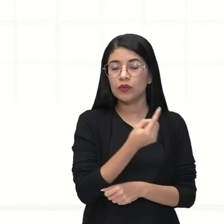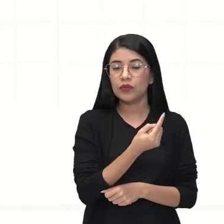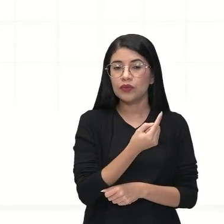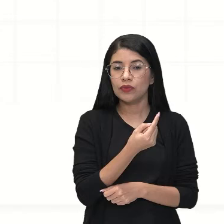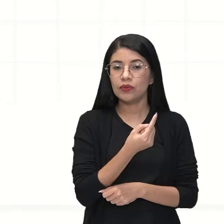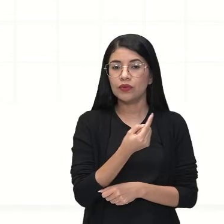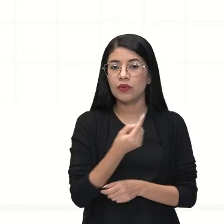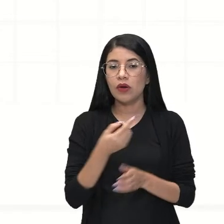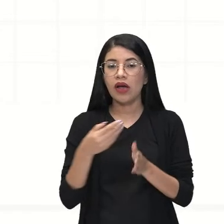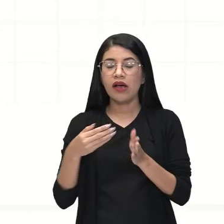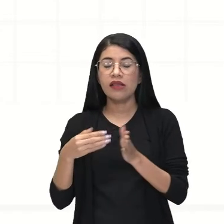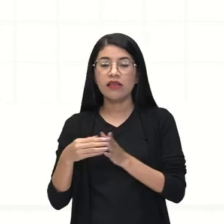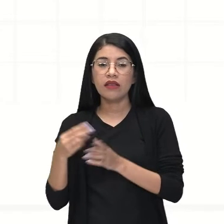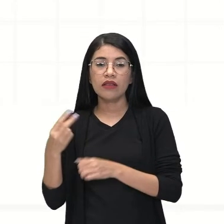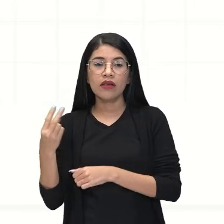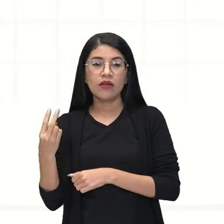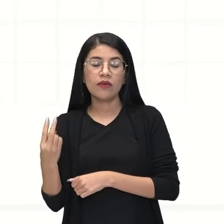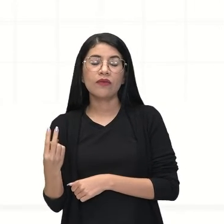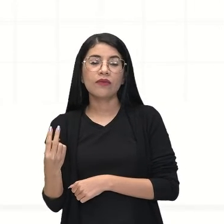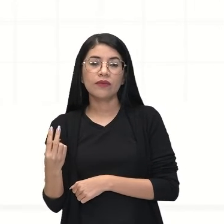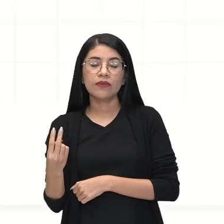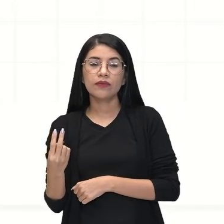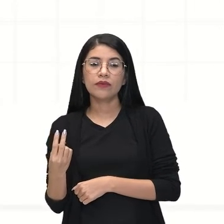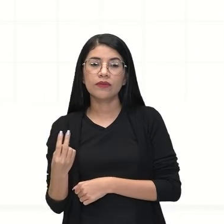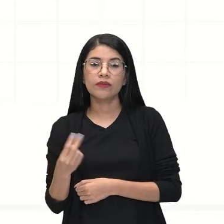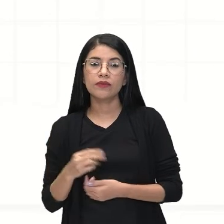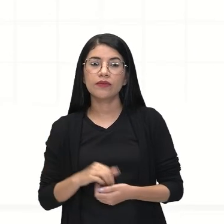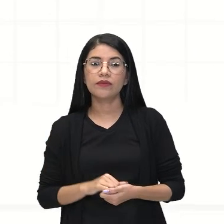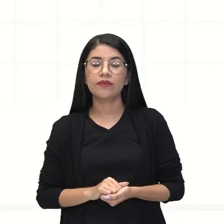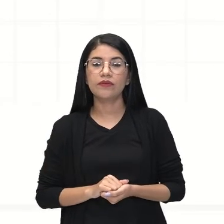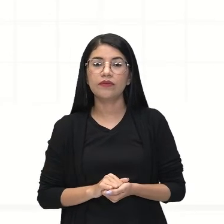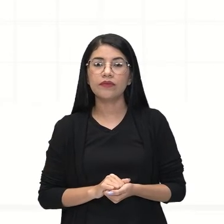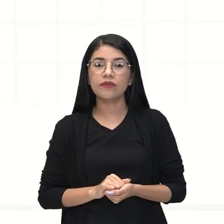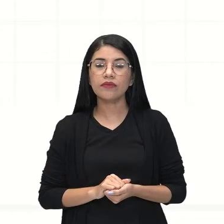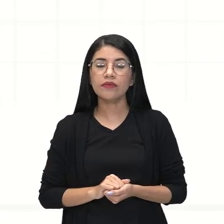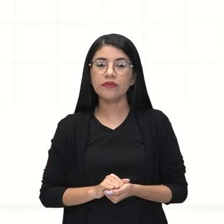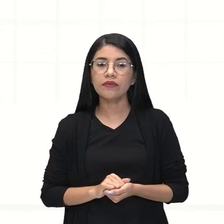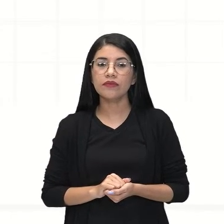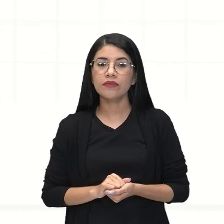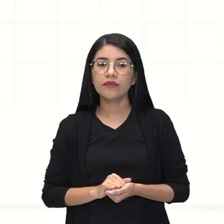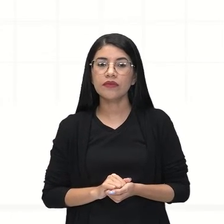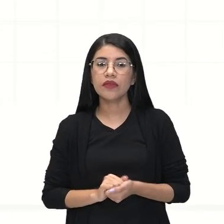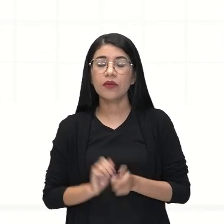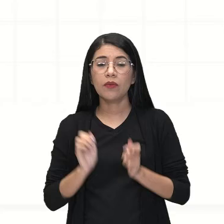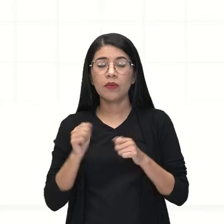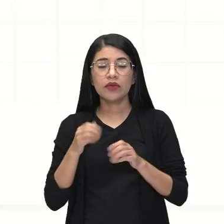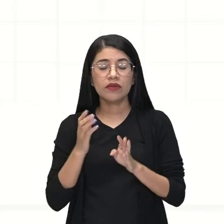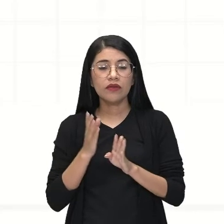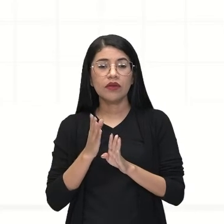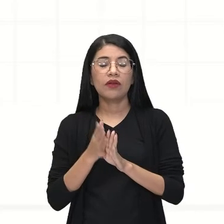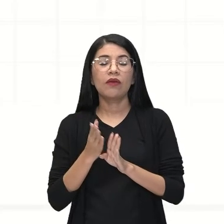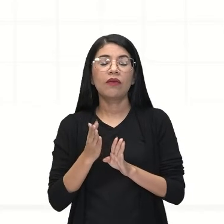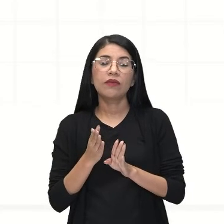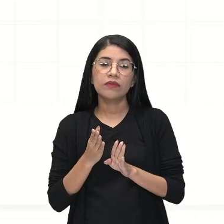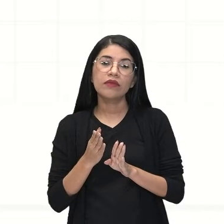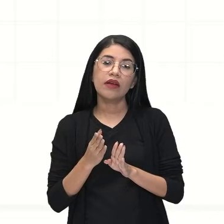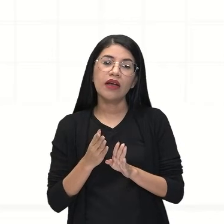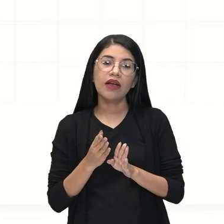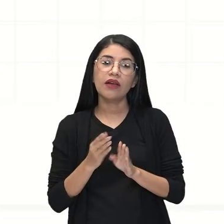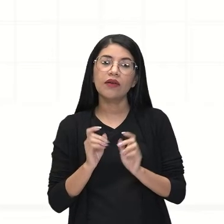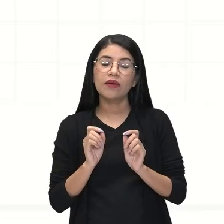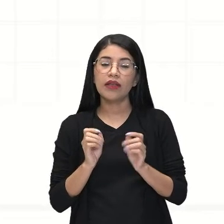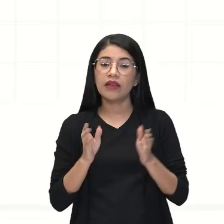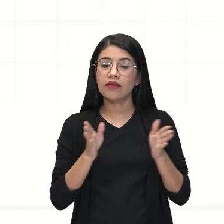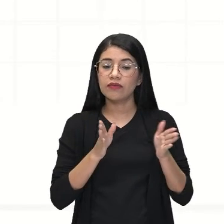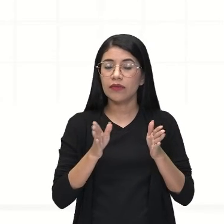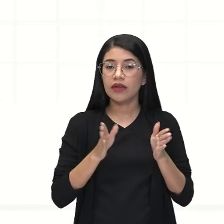começa o 183, já escolheu 2. Né? Então, para eu chegar em 236, vai estar aqui dentro